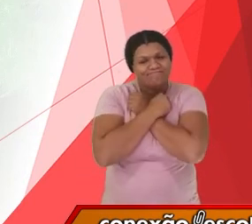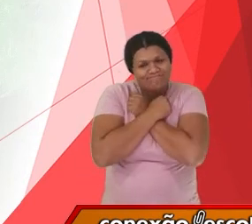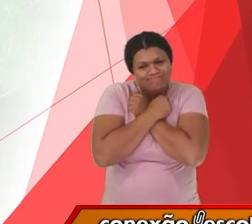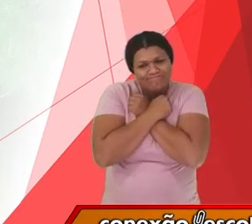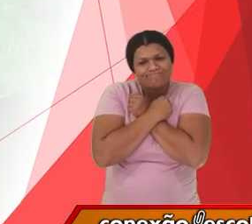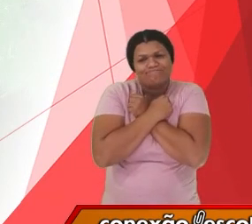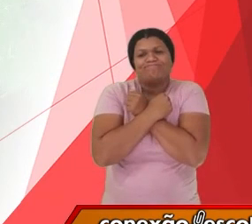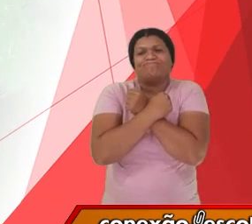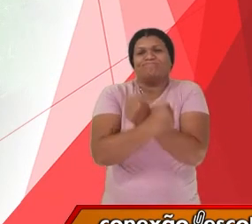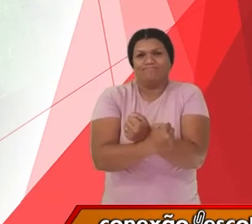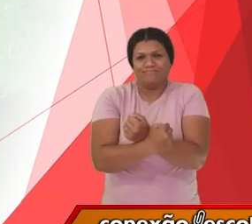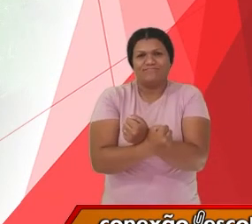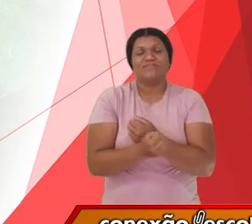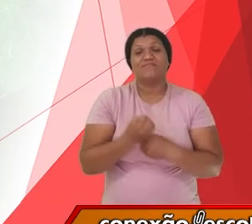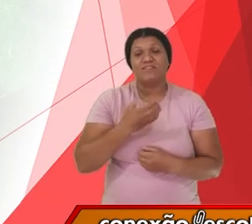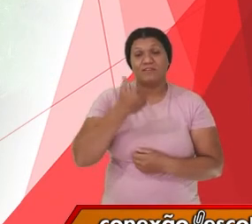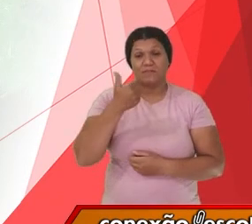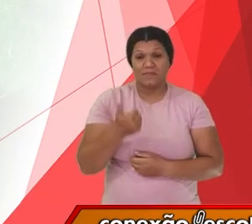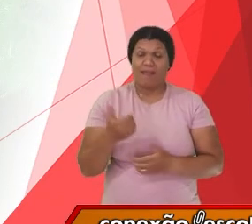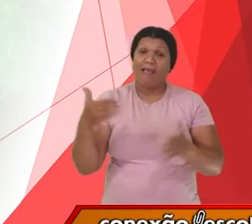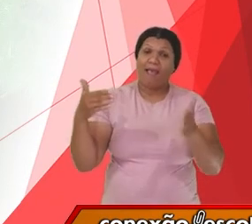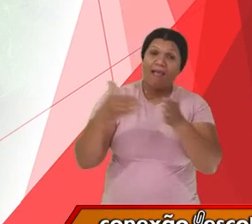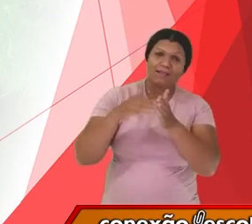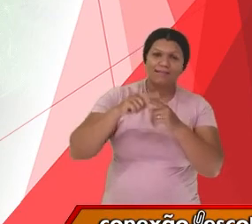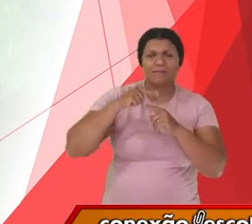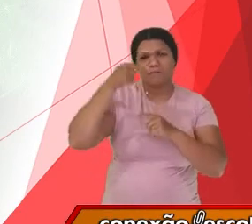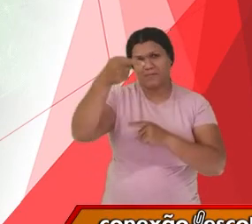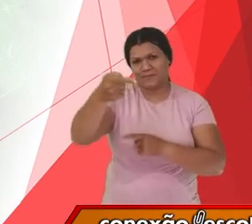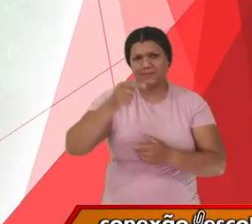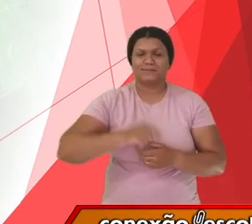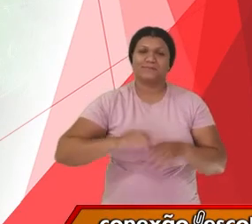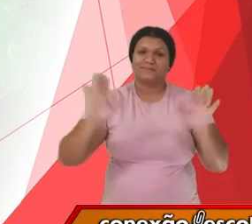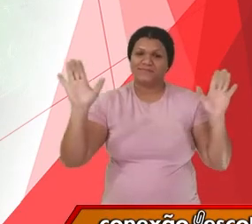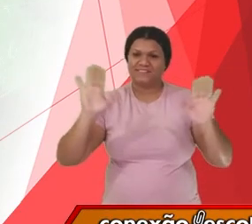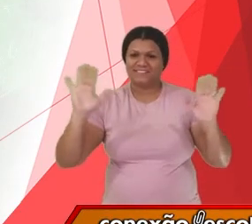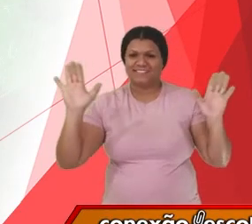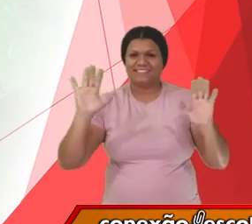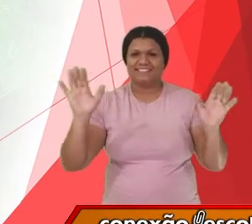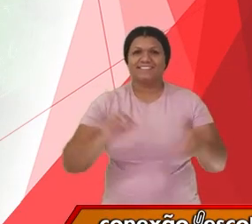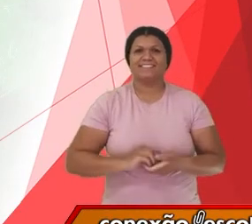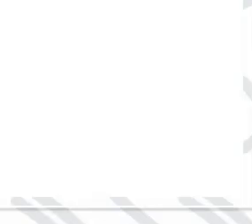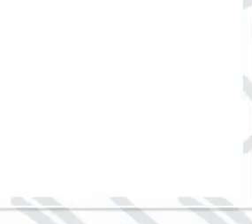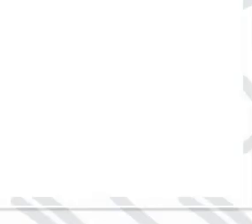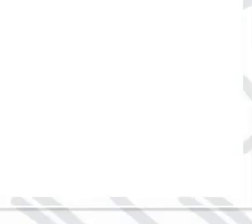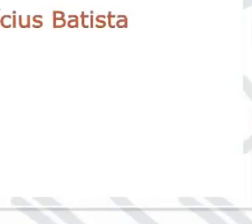abraço, fique bem e até a próxima. Tchau, tchau!